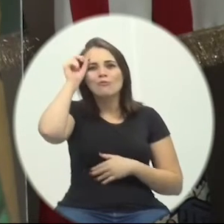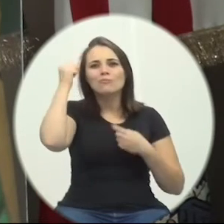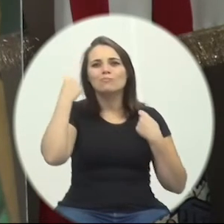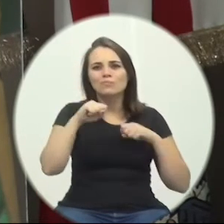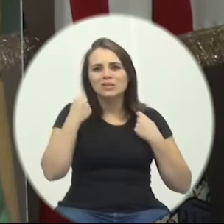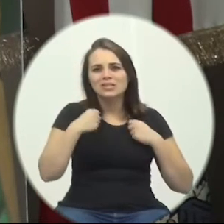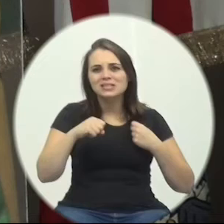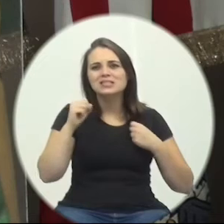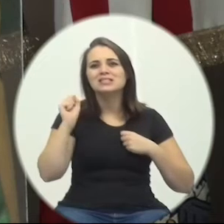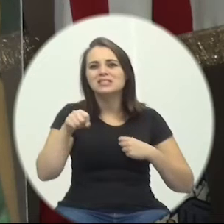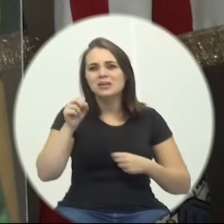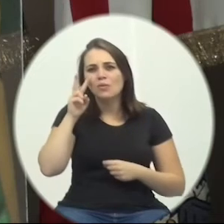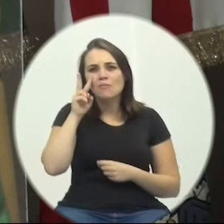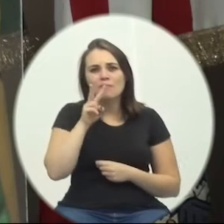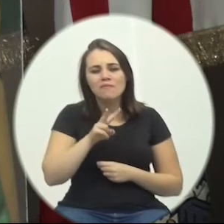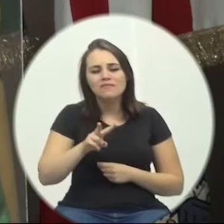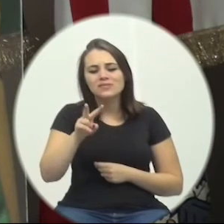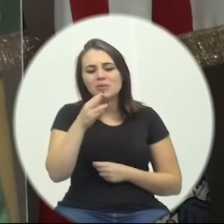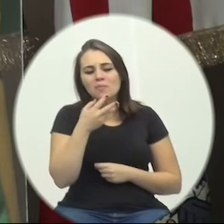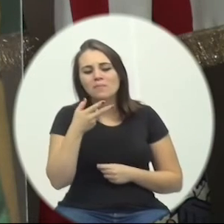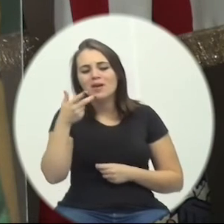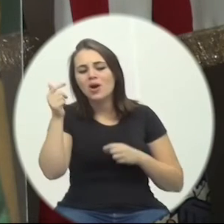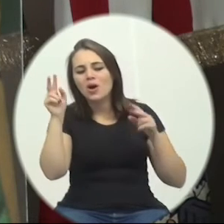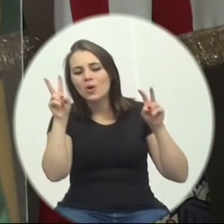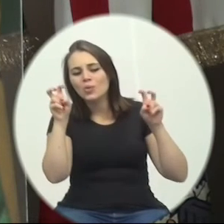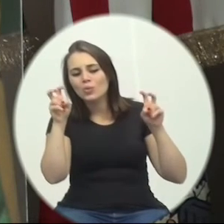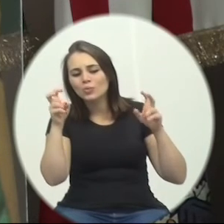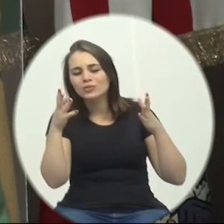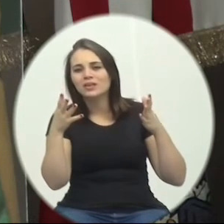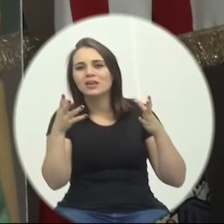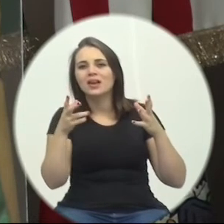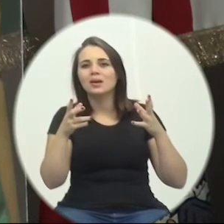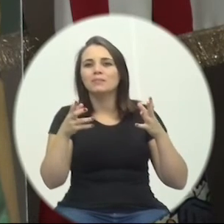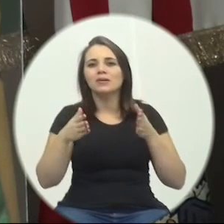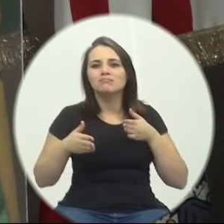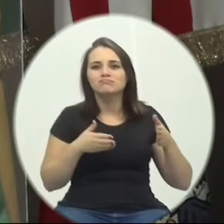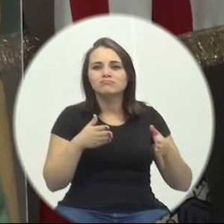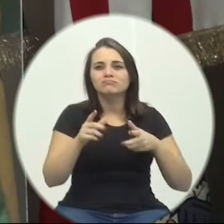uma visão mais apurada, mais severa,